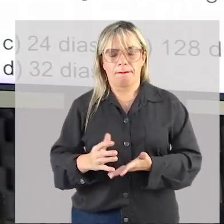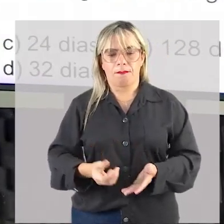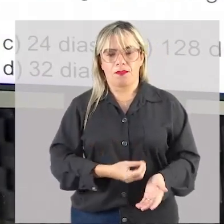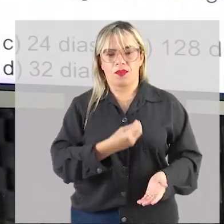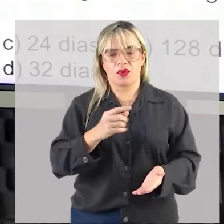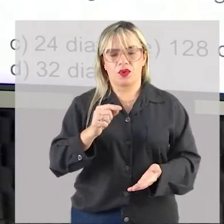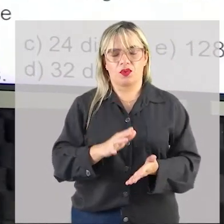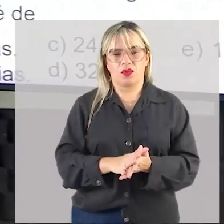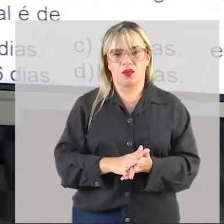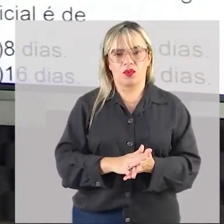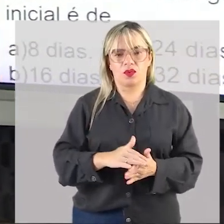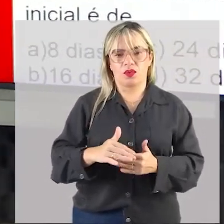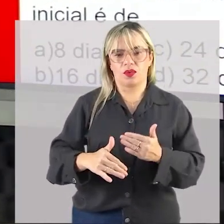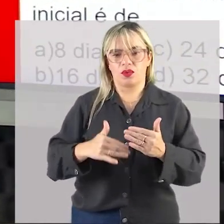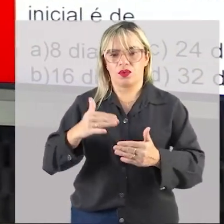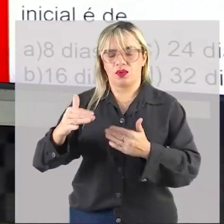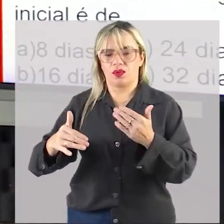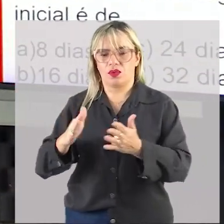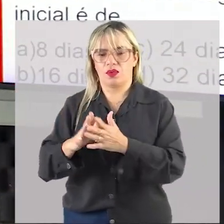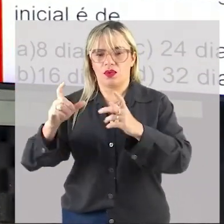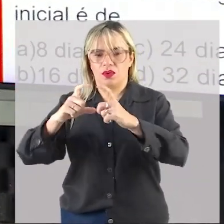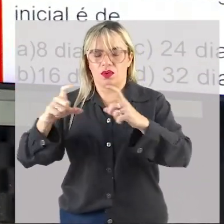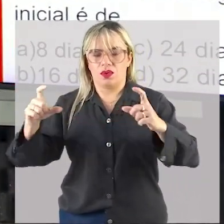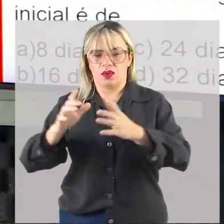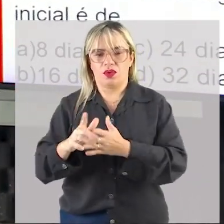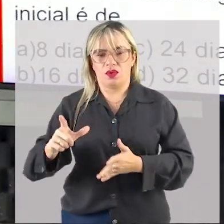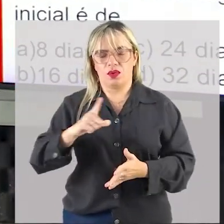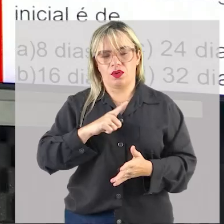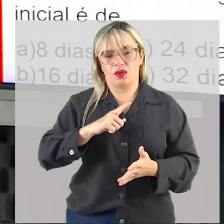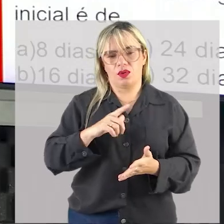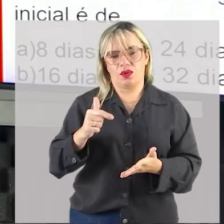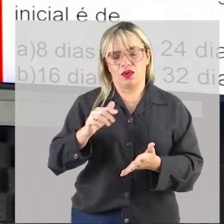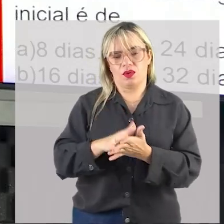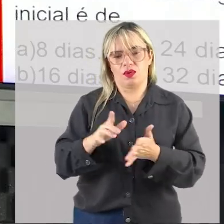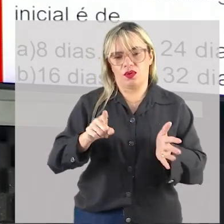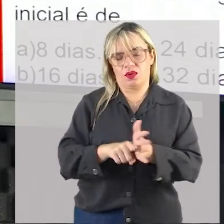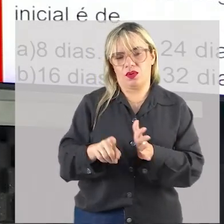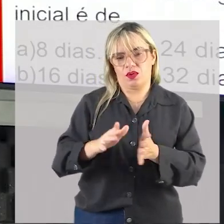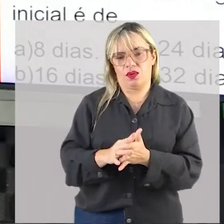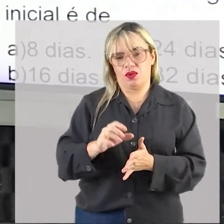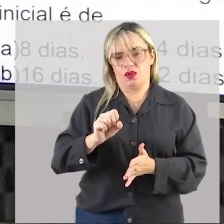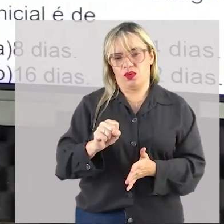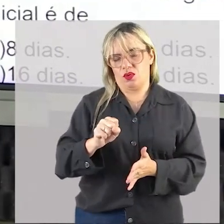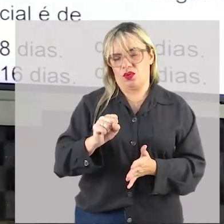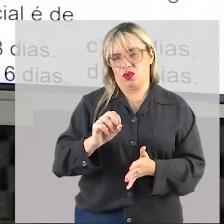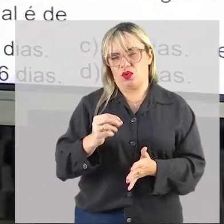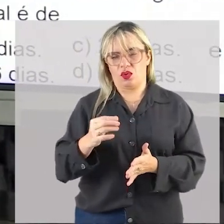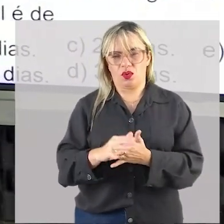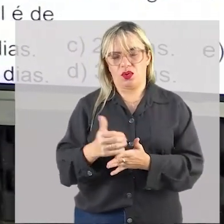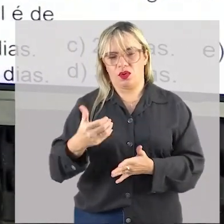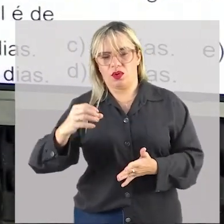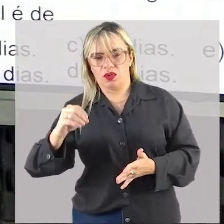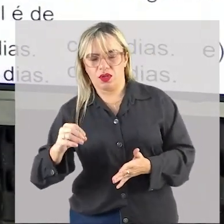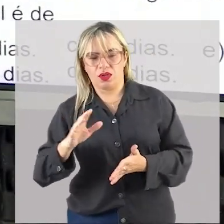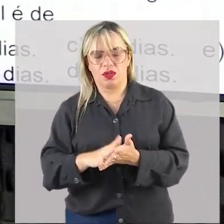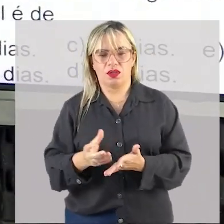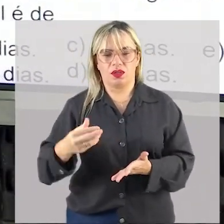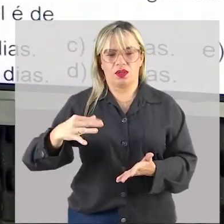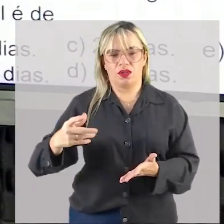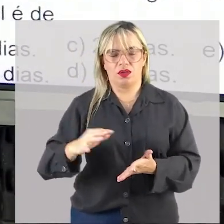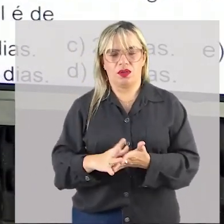tirar uma fórmula. Quando você tem, por exemplo, às vezes questões com uma, tipo, 8, 10 meia-vidas, às vezes é até